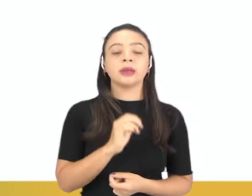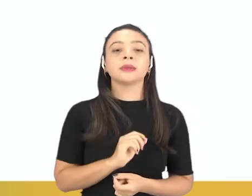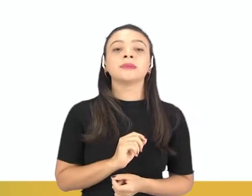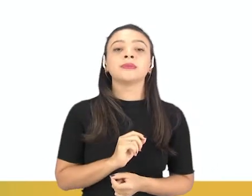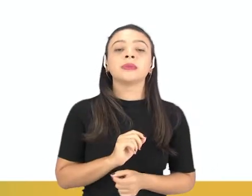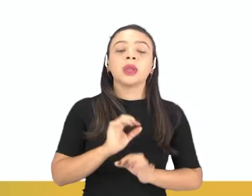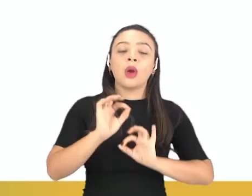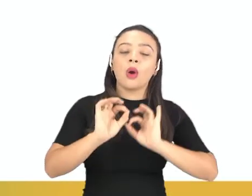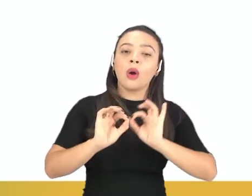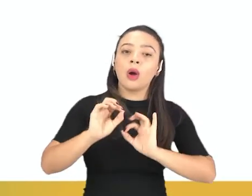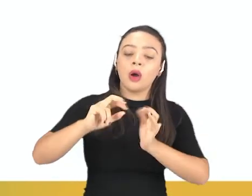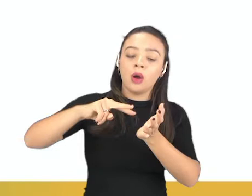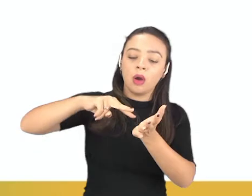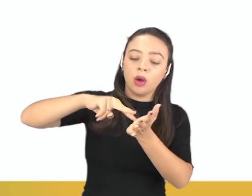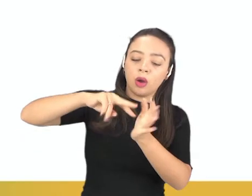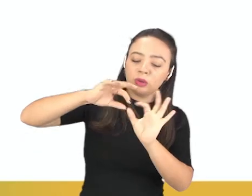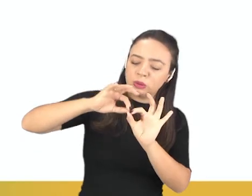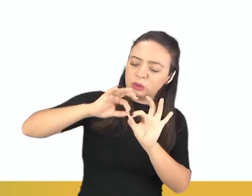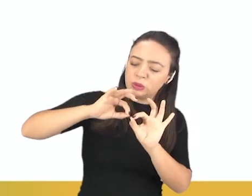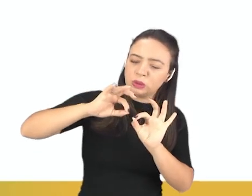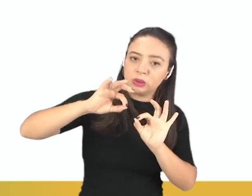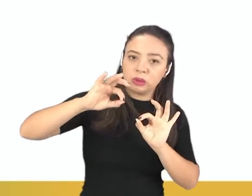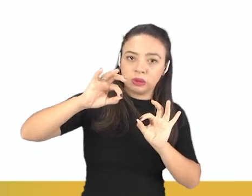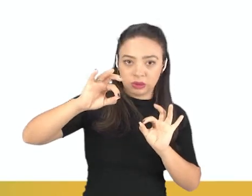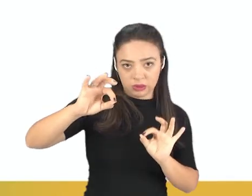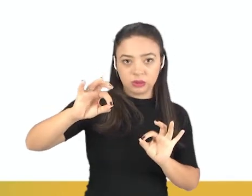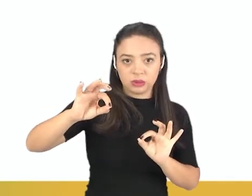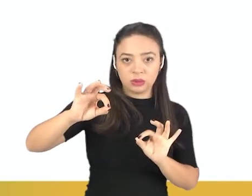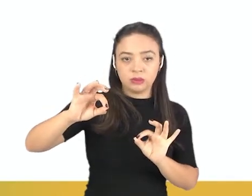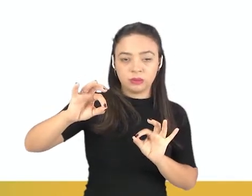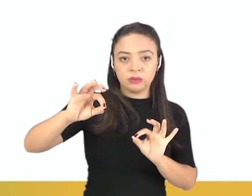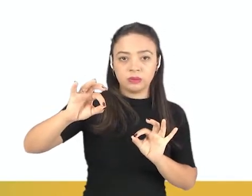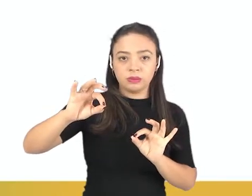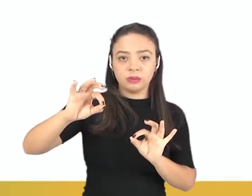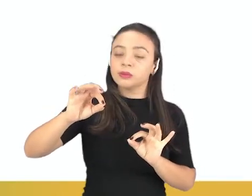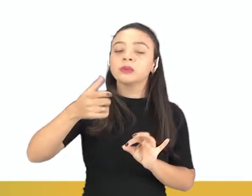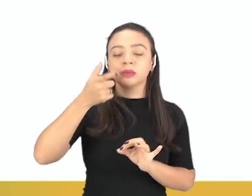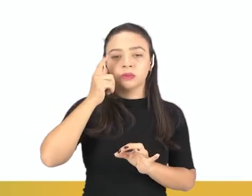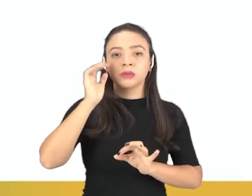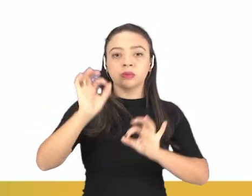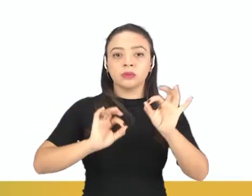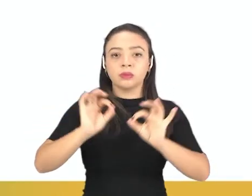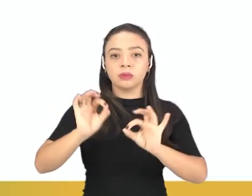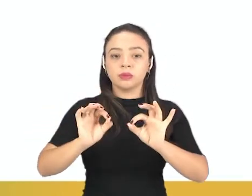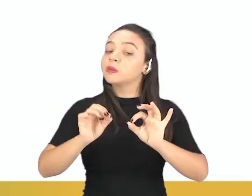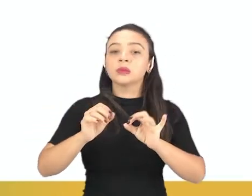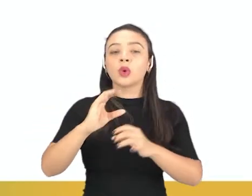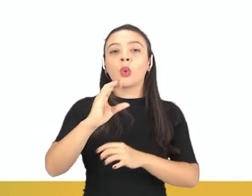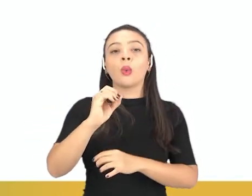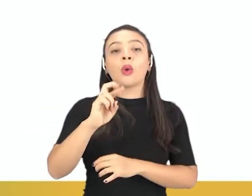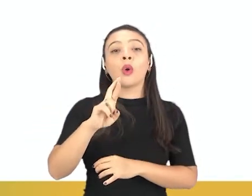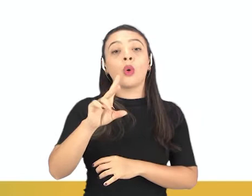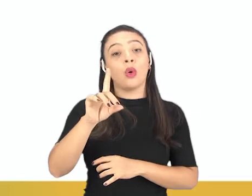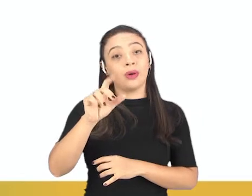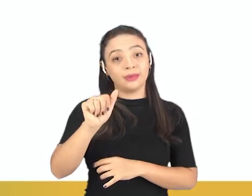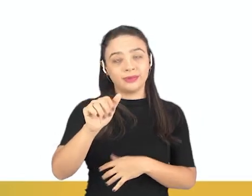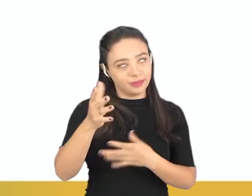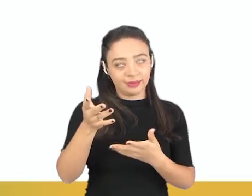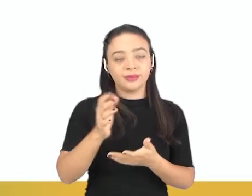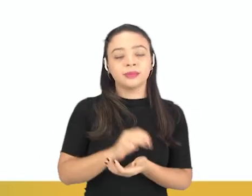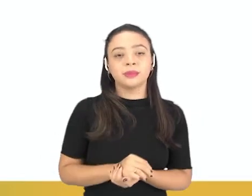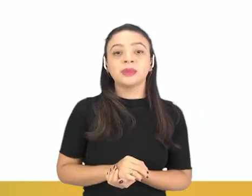e traçarmos um segmento de reta com extremidades nesses pontos construiremos uma corda assim